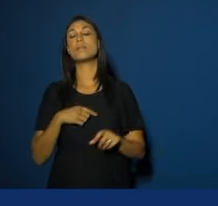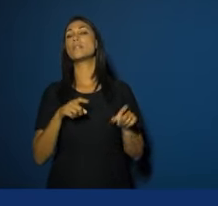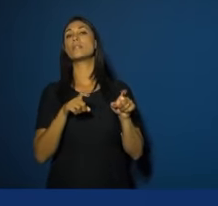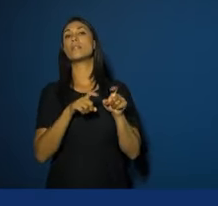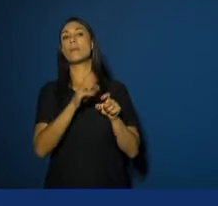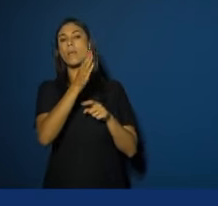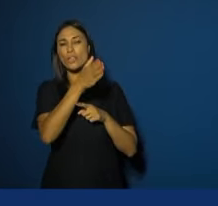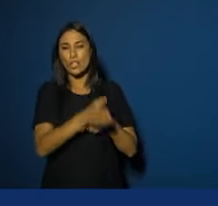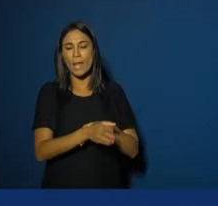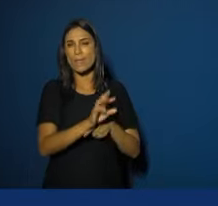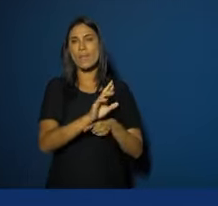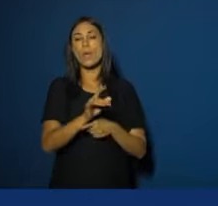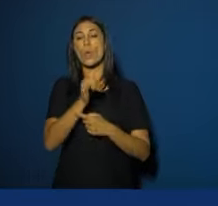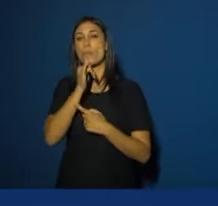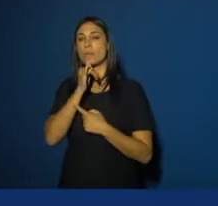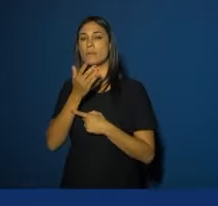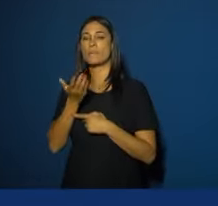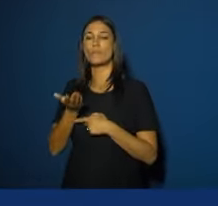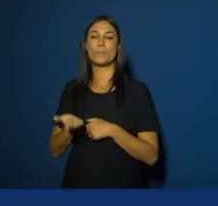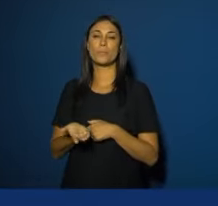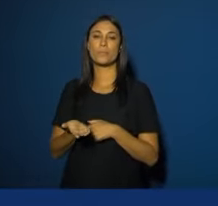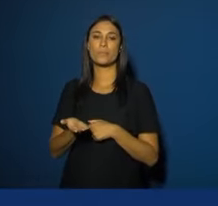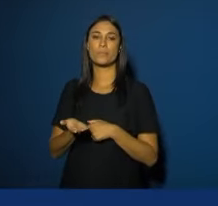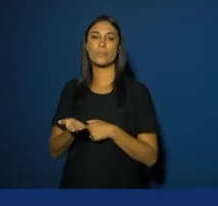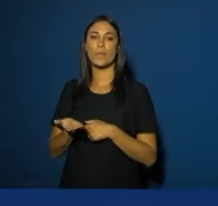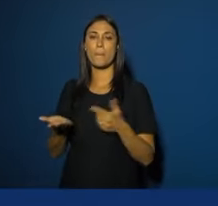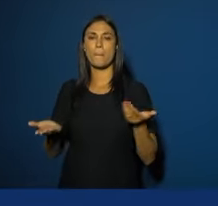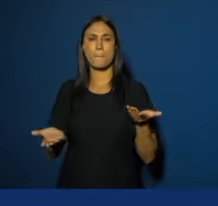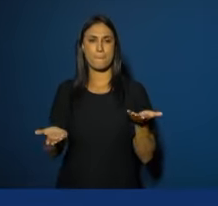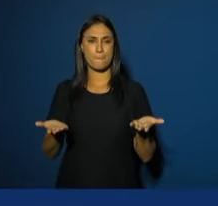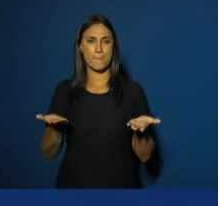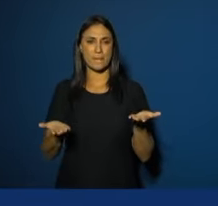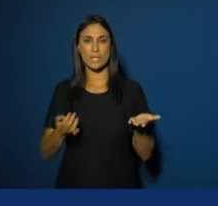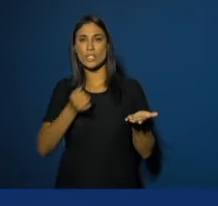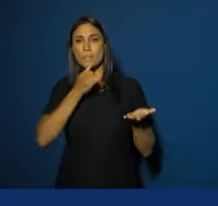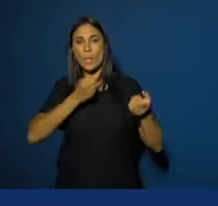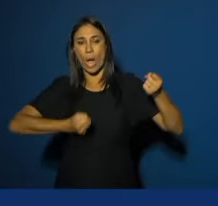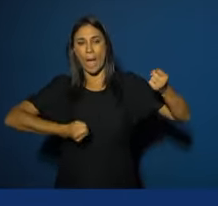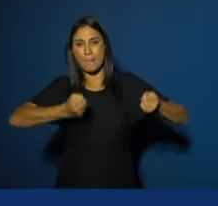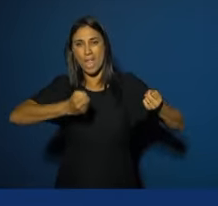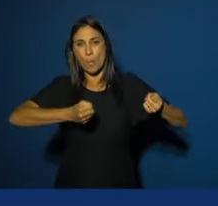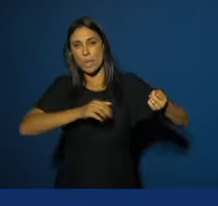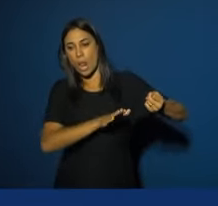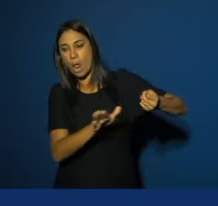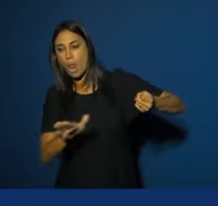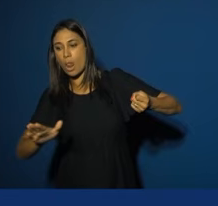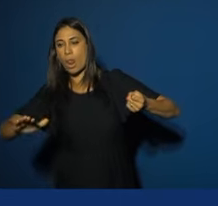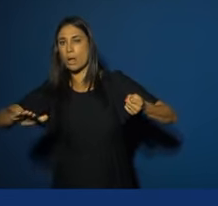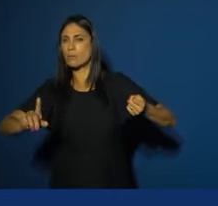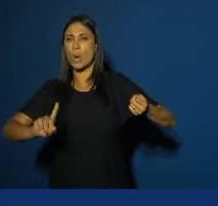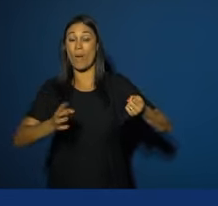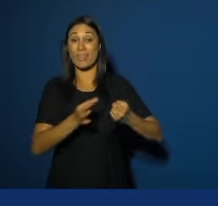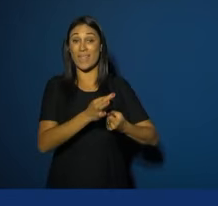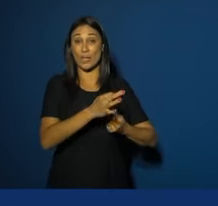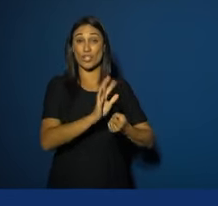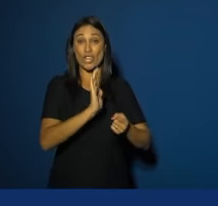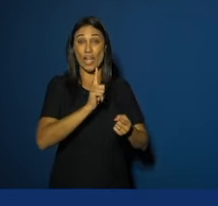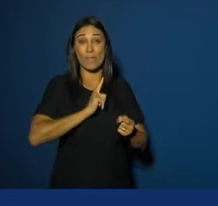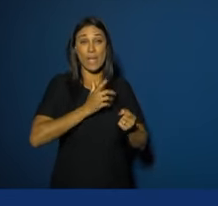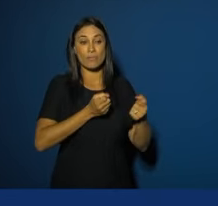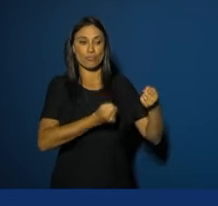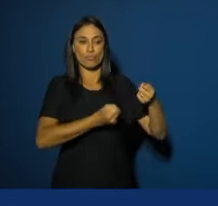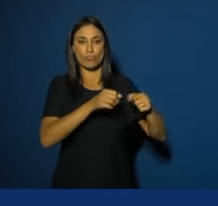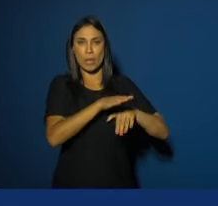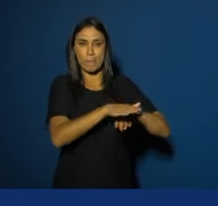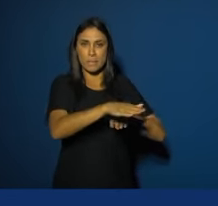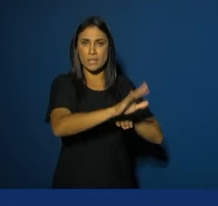automática mais aquelas pagem onde camiro tem que sair da rodovia tecnologia permite isso temos já em teste